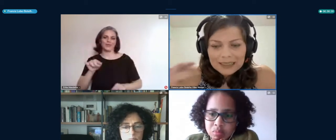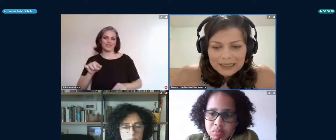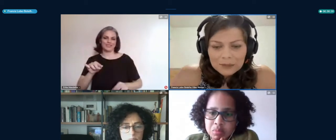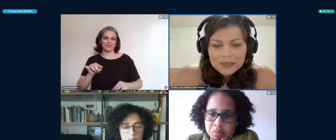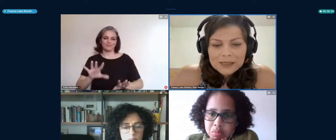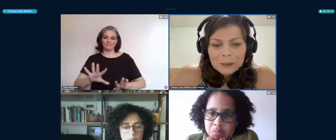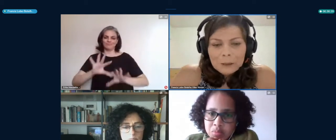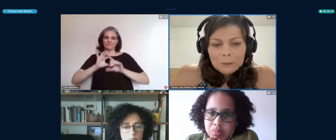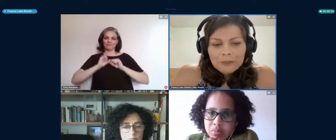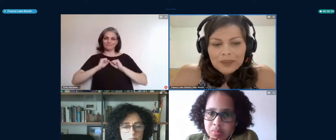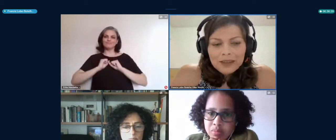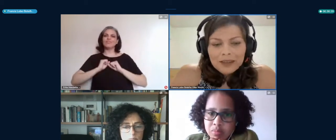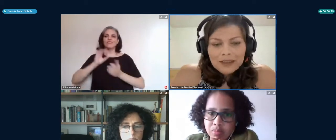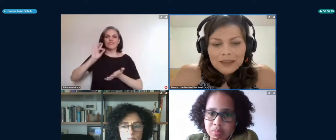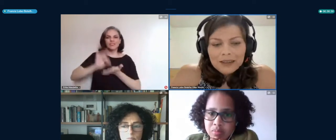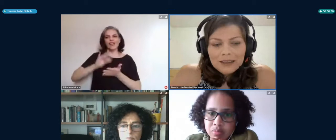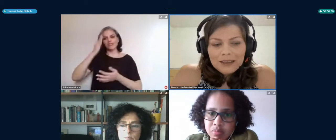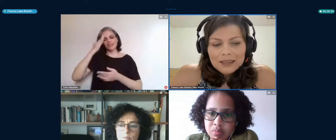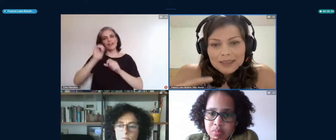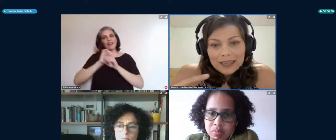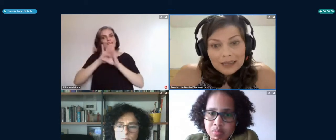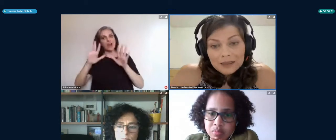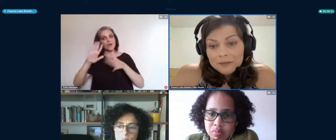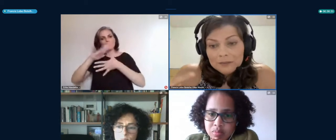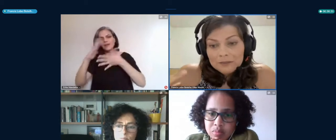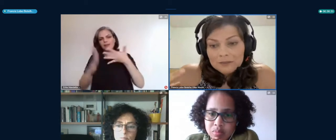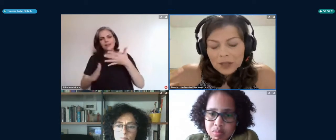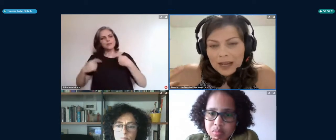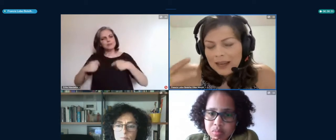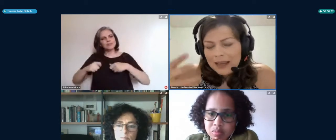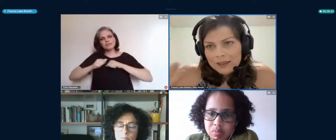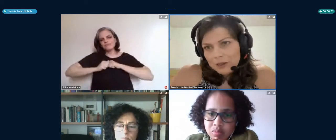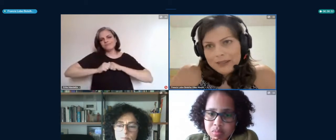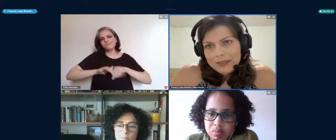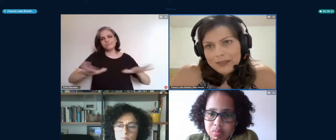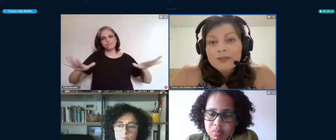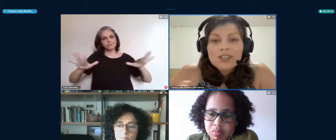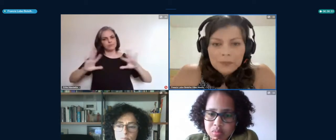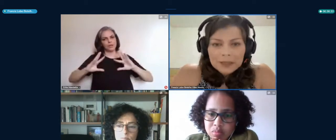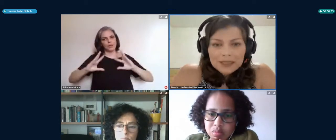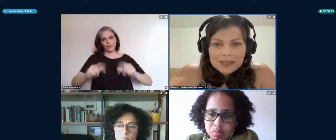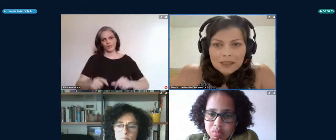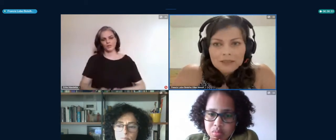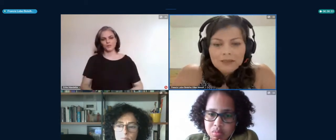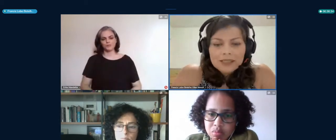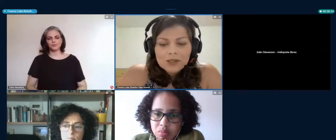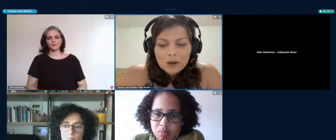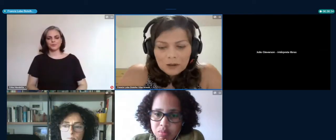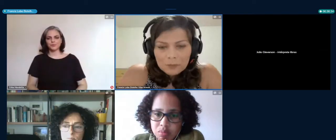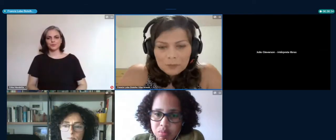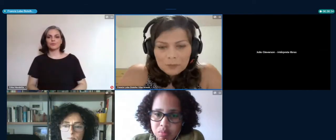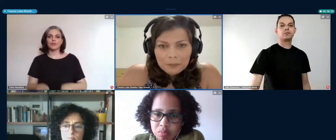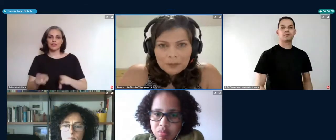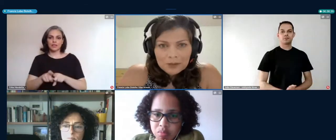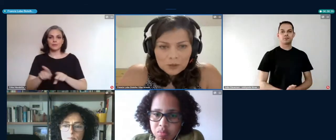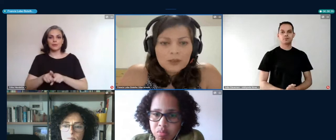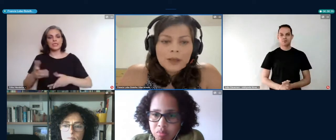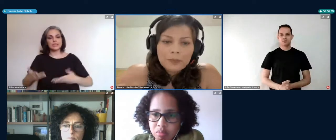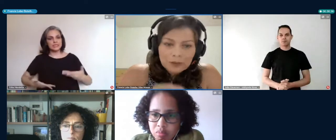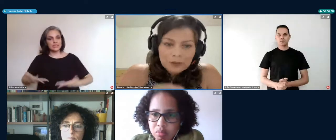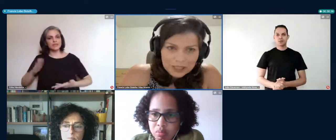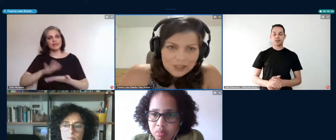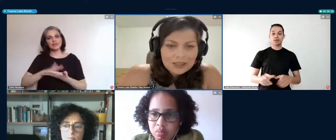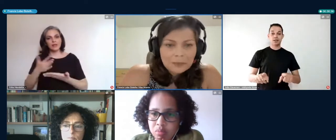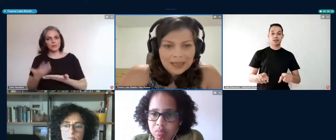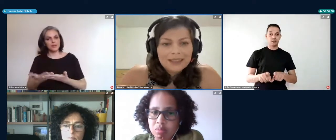da Libras, e até o serviço de interpretação não é só para o